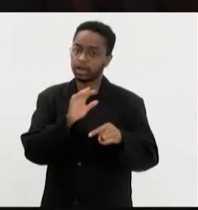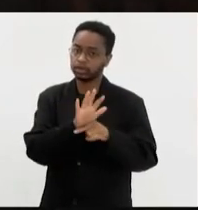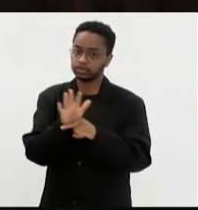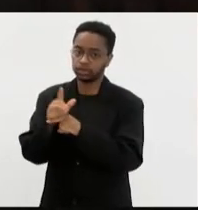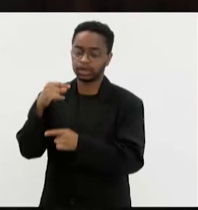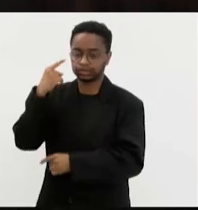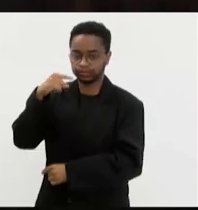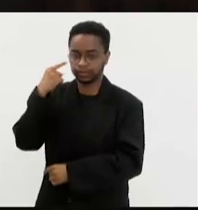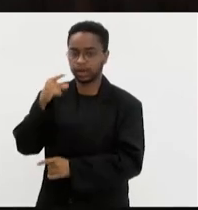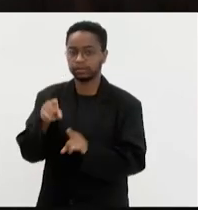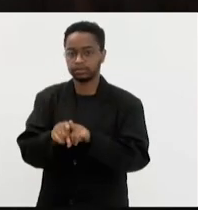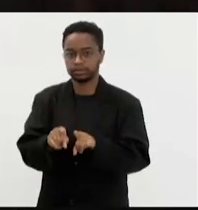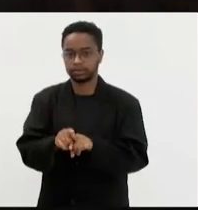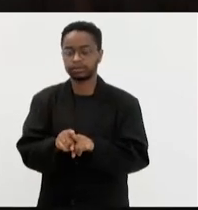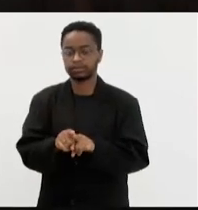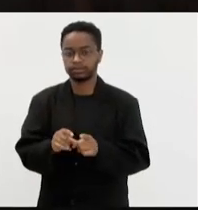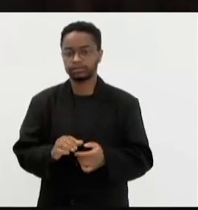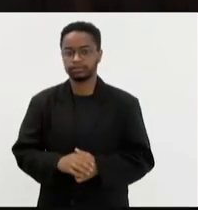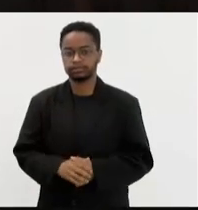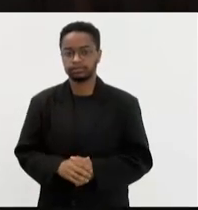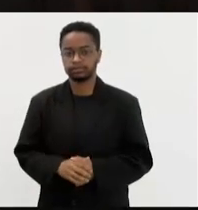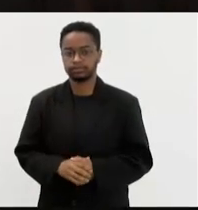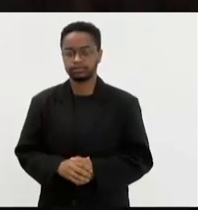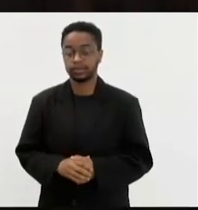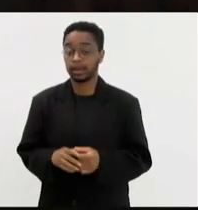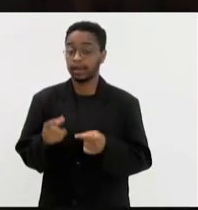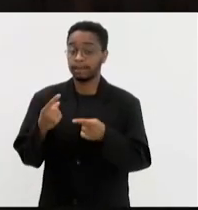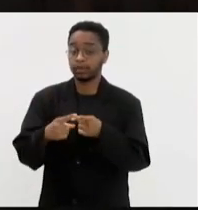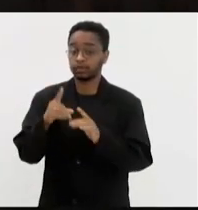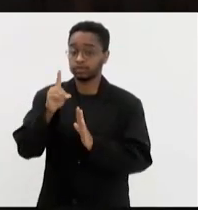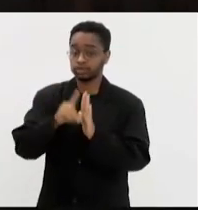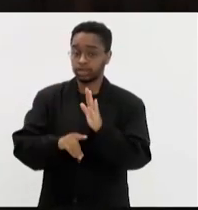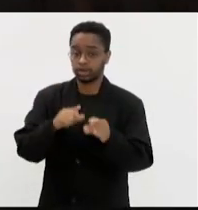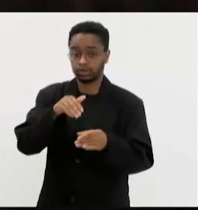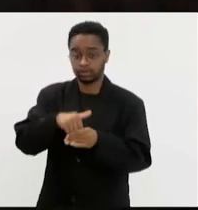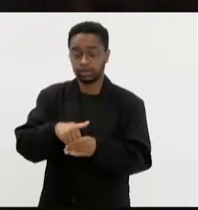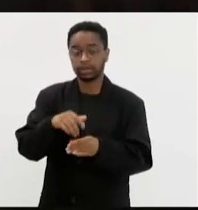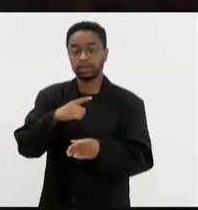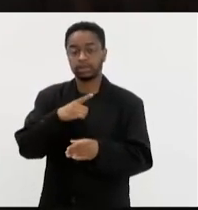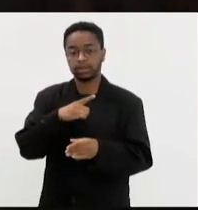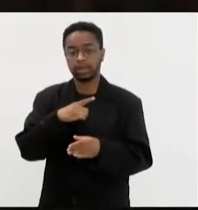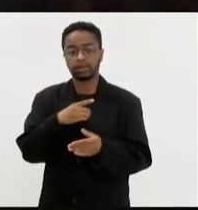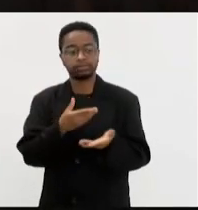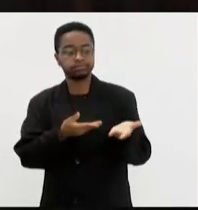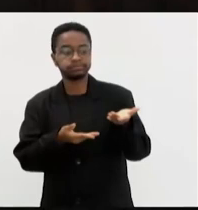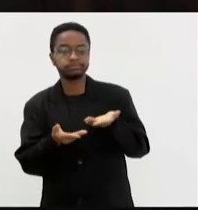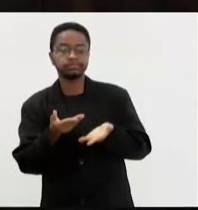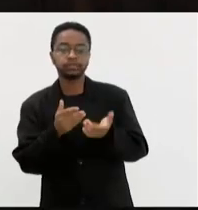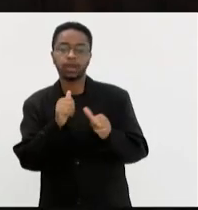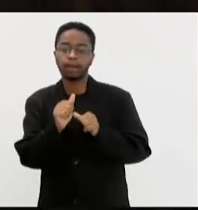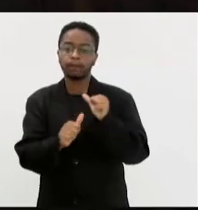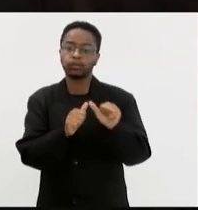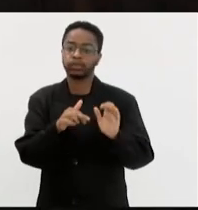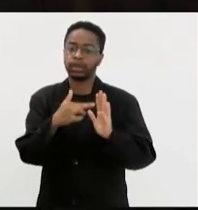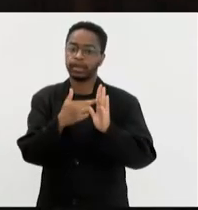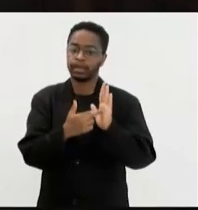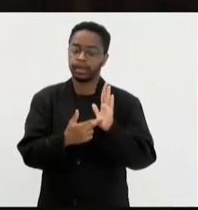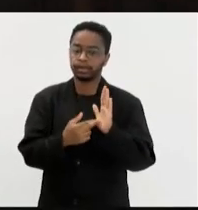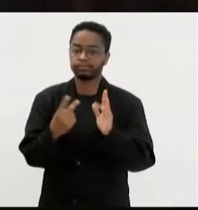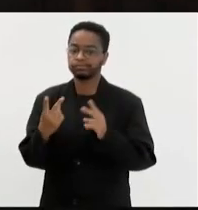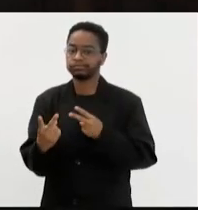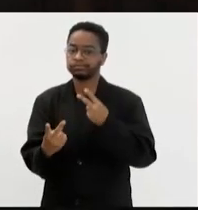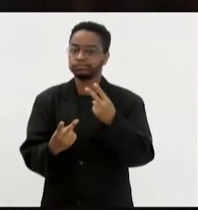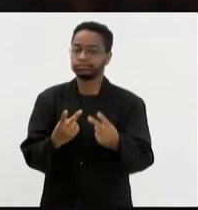eleitoralistas eleitoralistas isso porque o Direito Eleitoral tem essa dinâmica de modificação das regras a cada 2